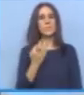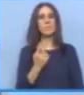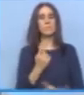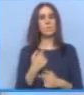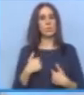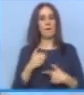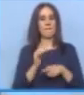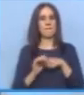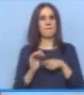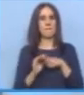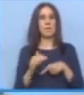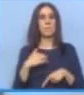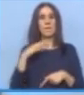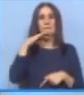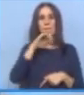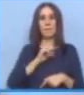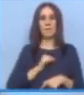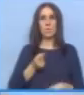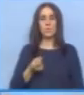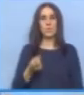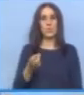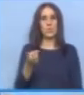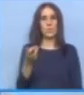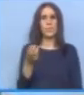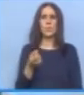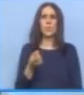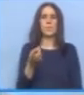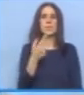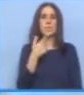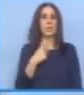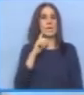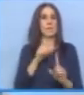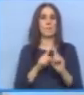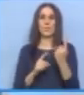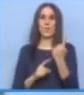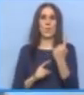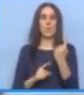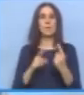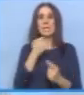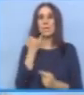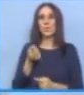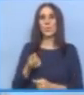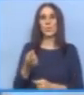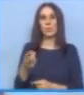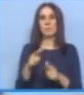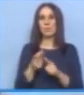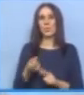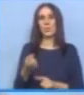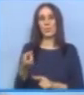eu tenho a sorte de ser de uma família numerosa no sentido, eu só tenho uma irmã, mas tenho muitos tios e muitos